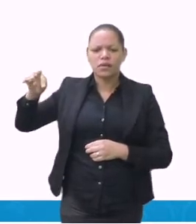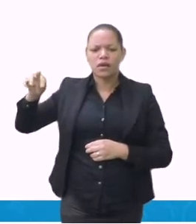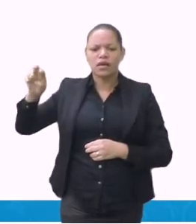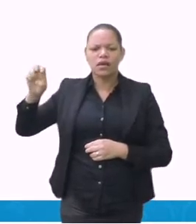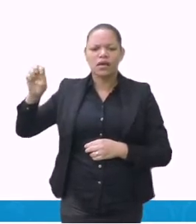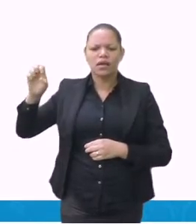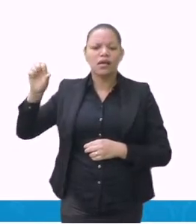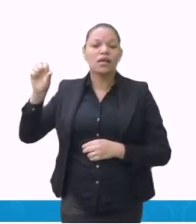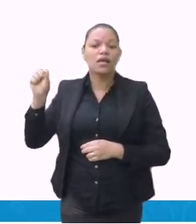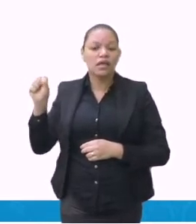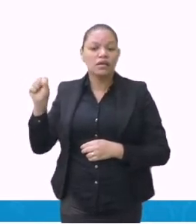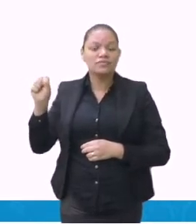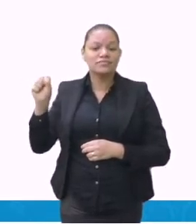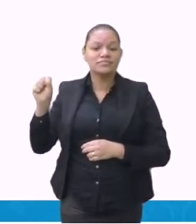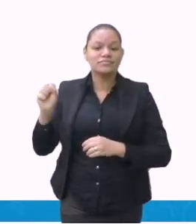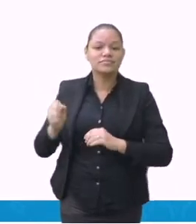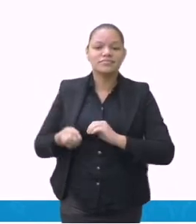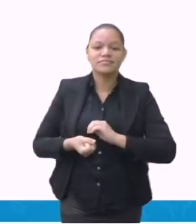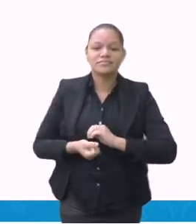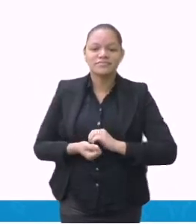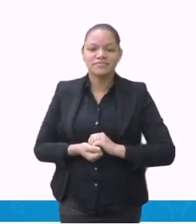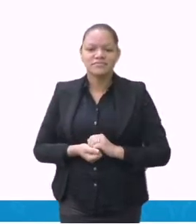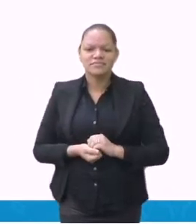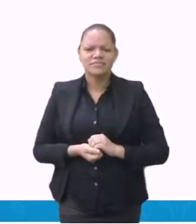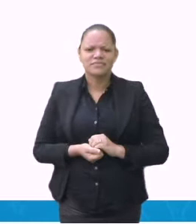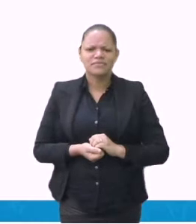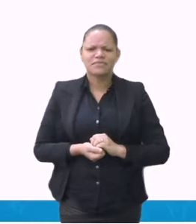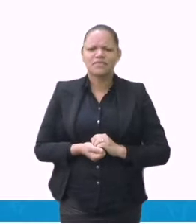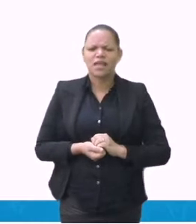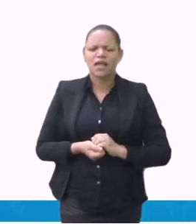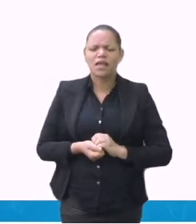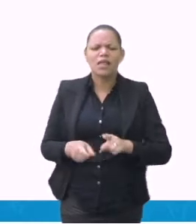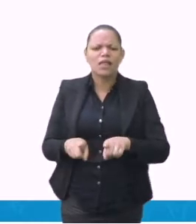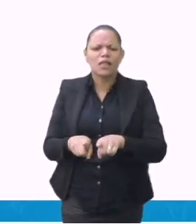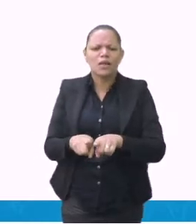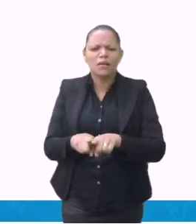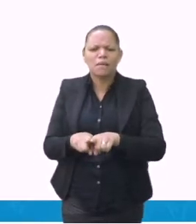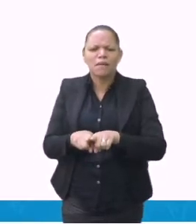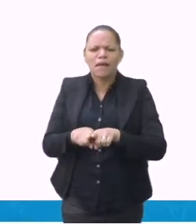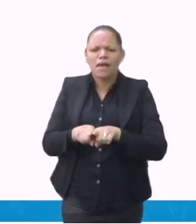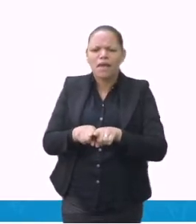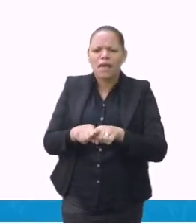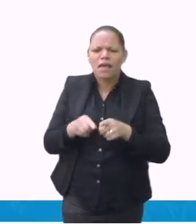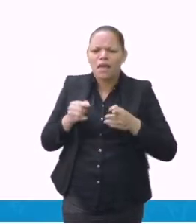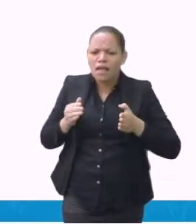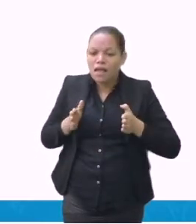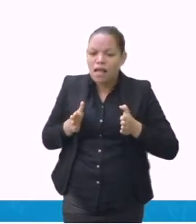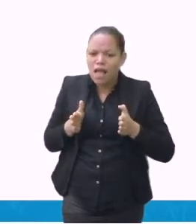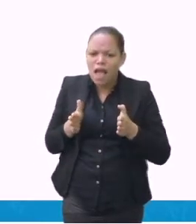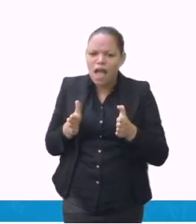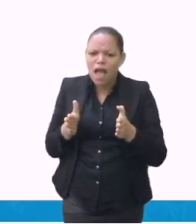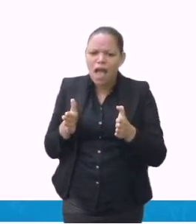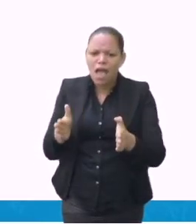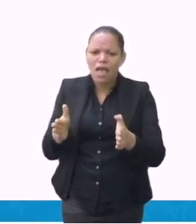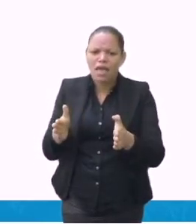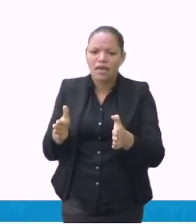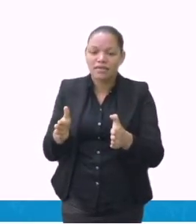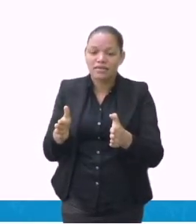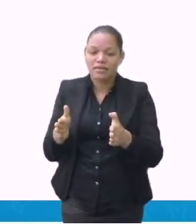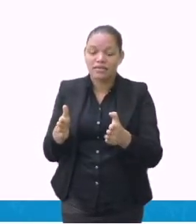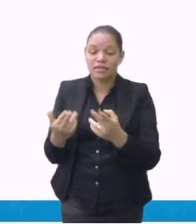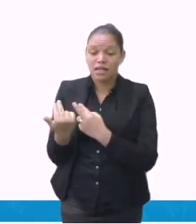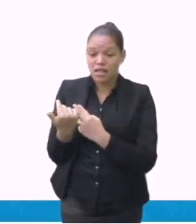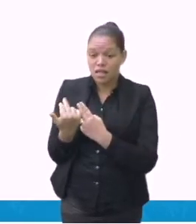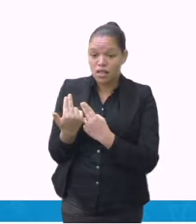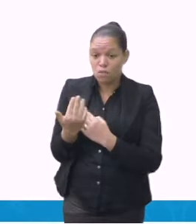direção. Se lembraram? É a semirreta. Isso mesmo, na última aula nós